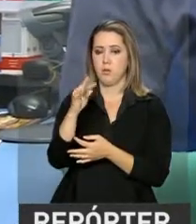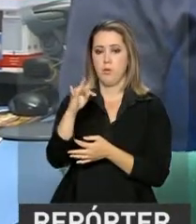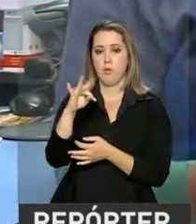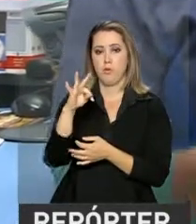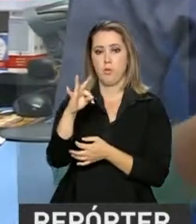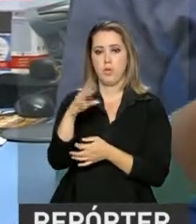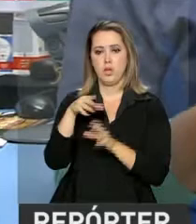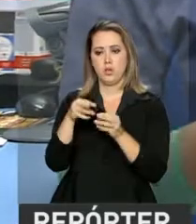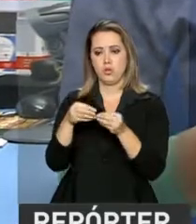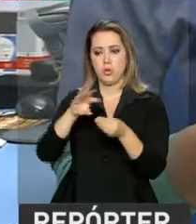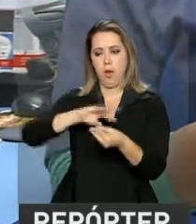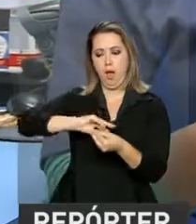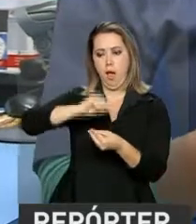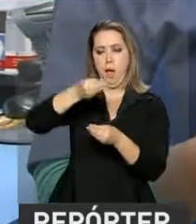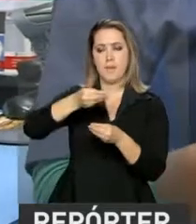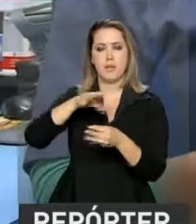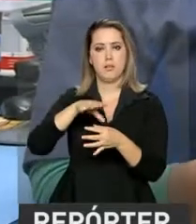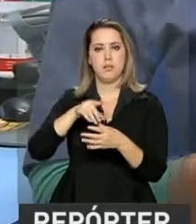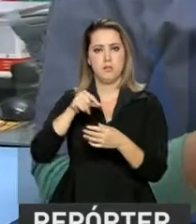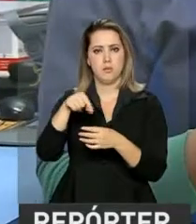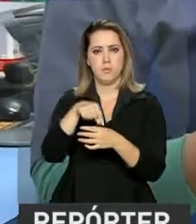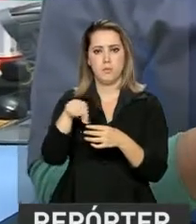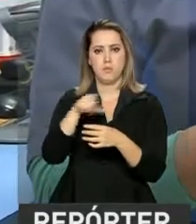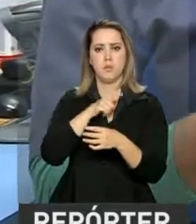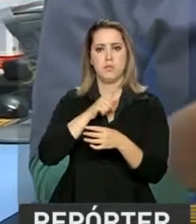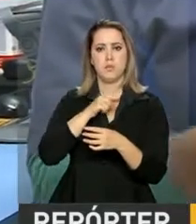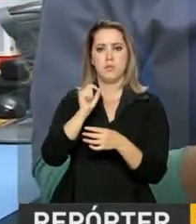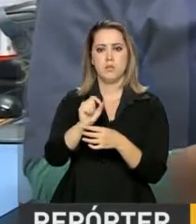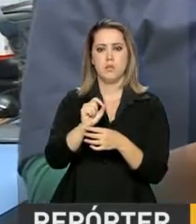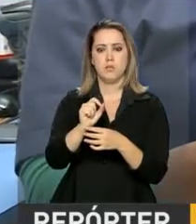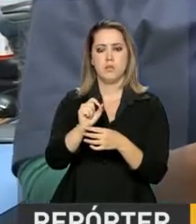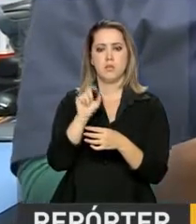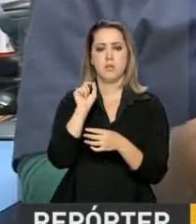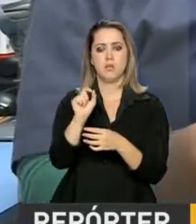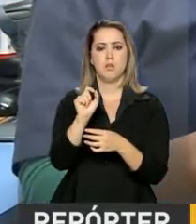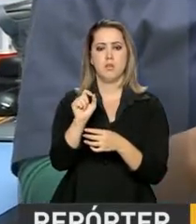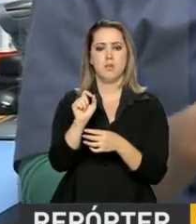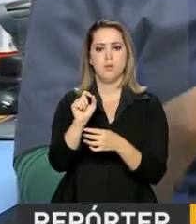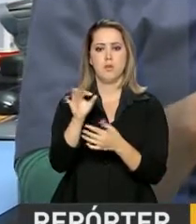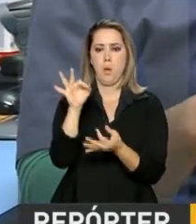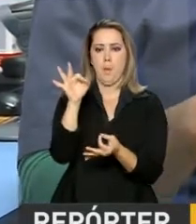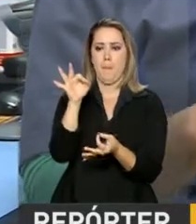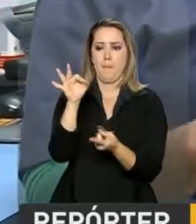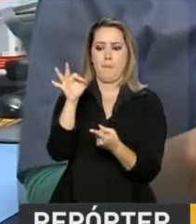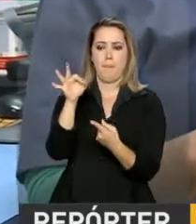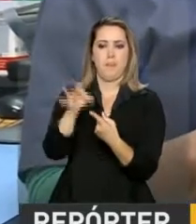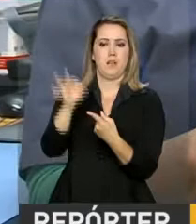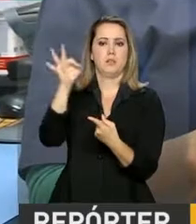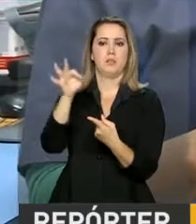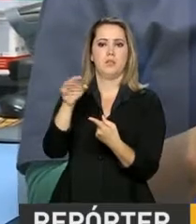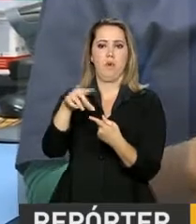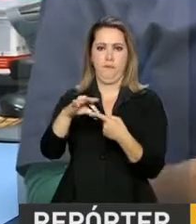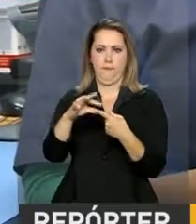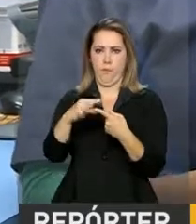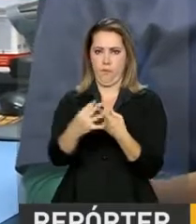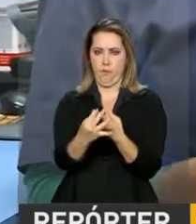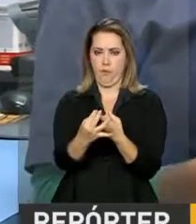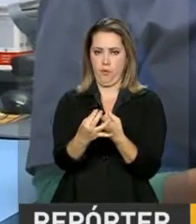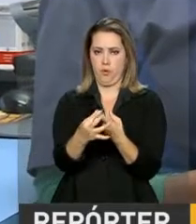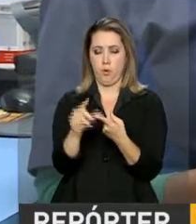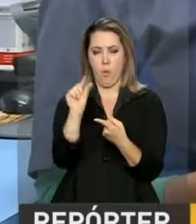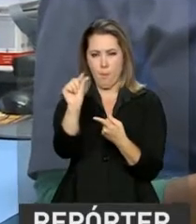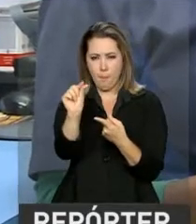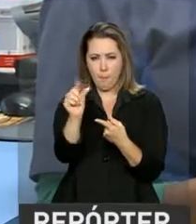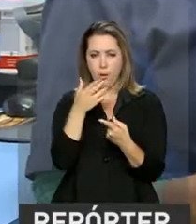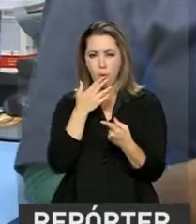abril saquinho tem uma lanceta vem uma agulha zinha que a pessoa for o dedo a ser um